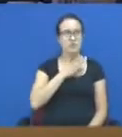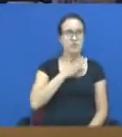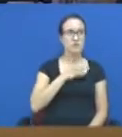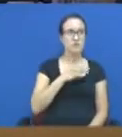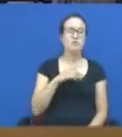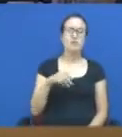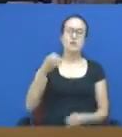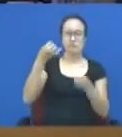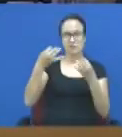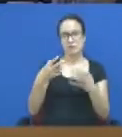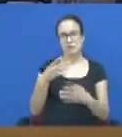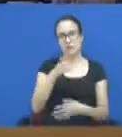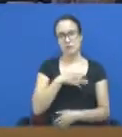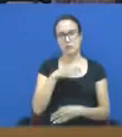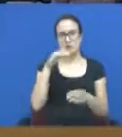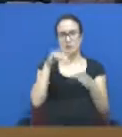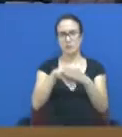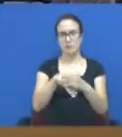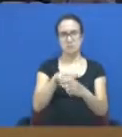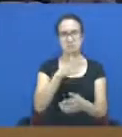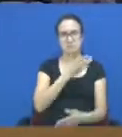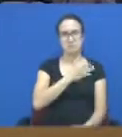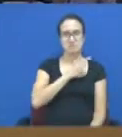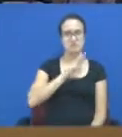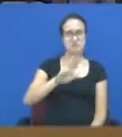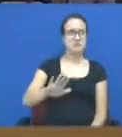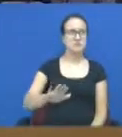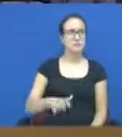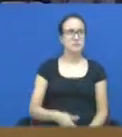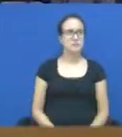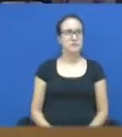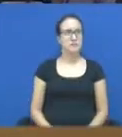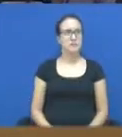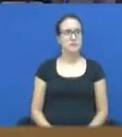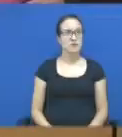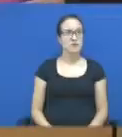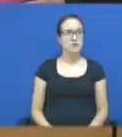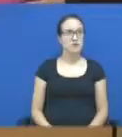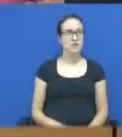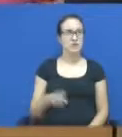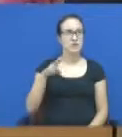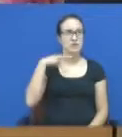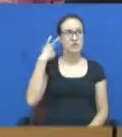as eleições, mas dispenso. Vereadora e professora Érica Monteiro.